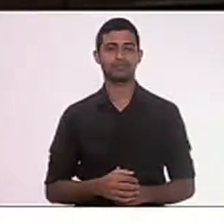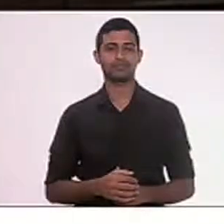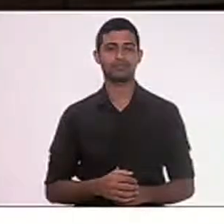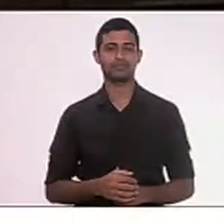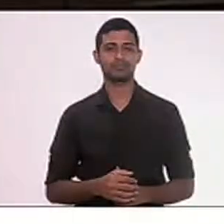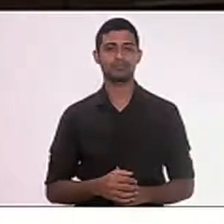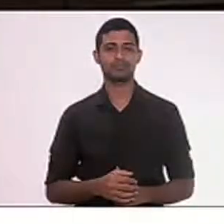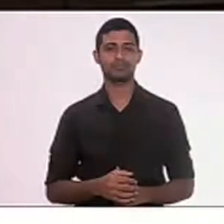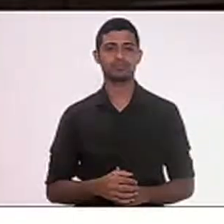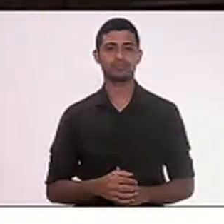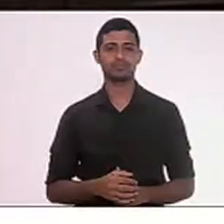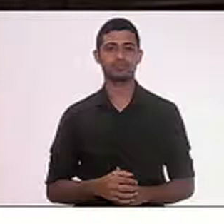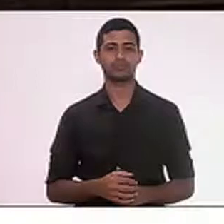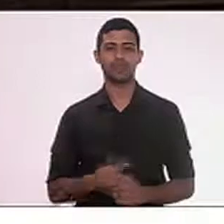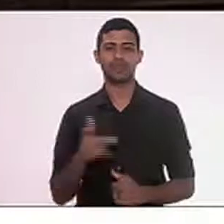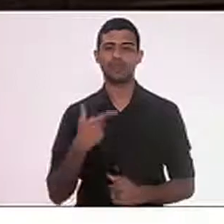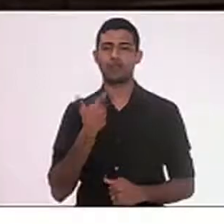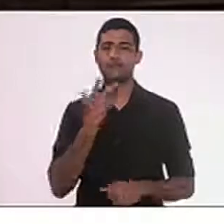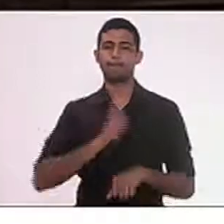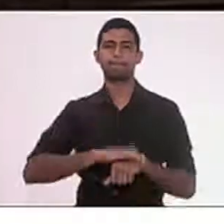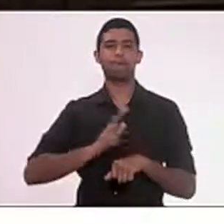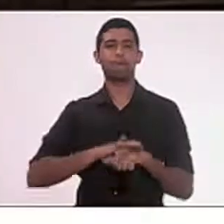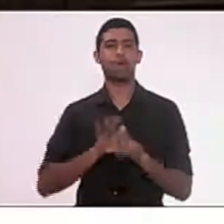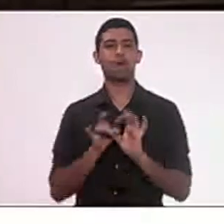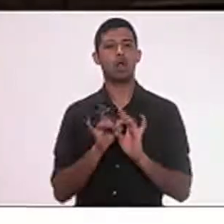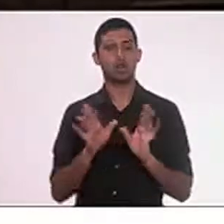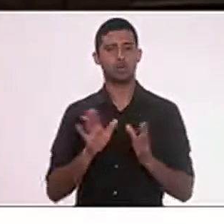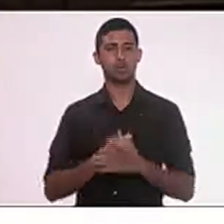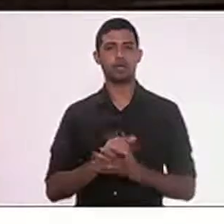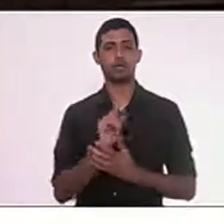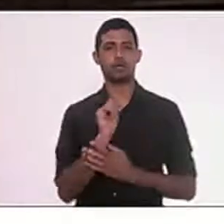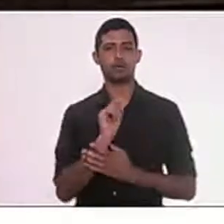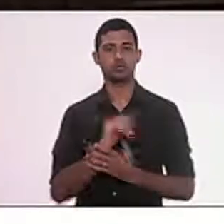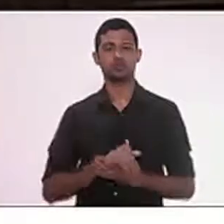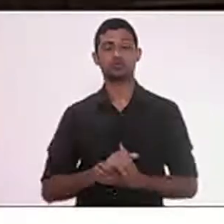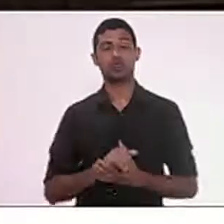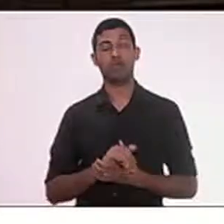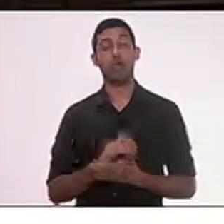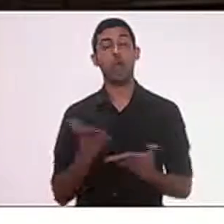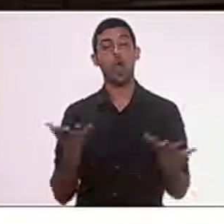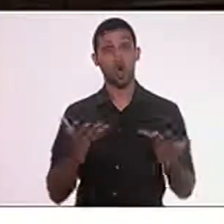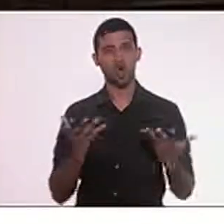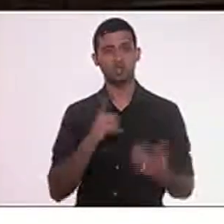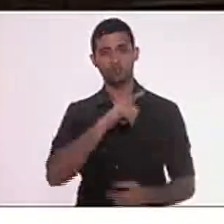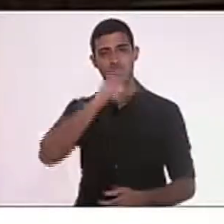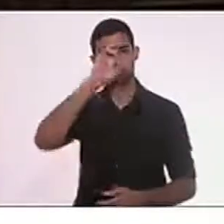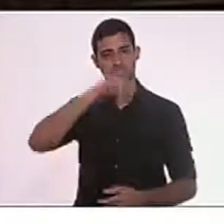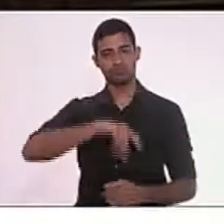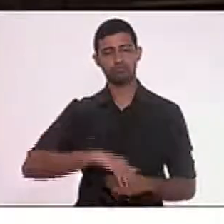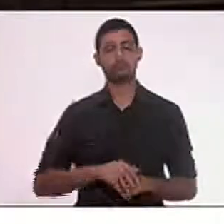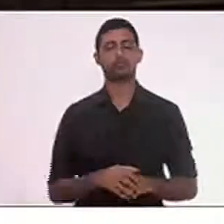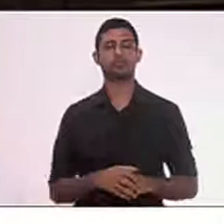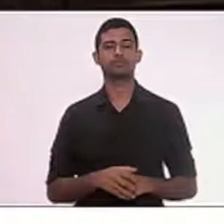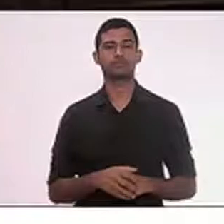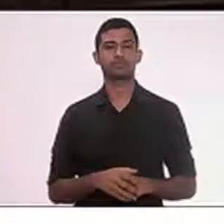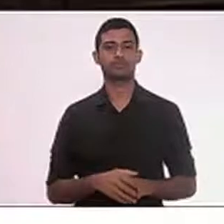o seu ato autorizativo, na verdade hoje, me engano,